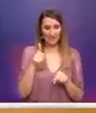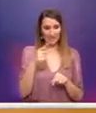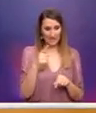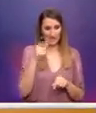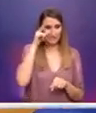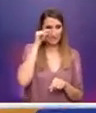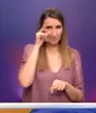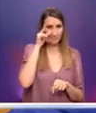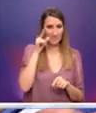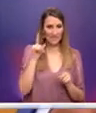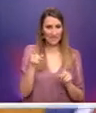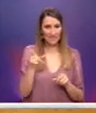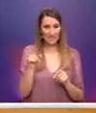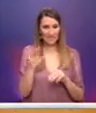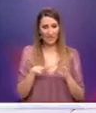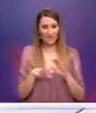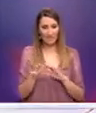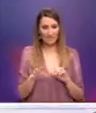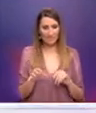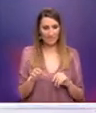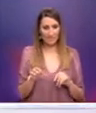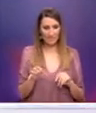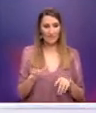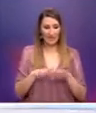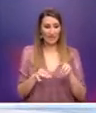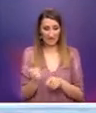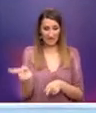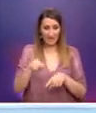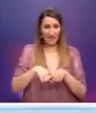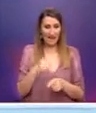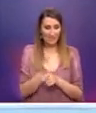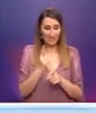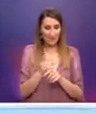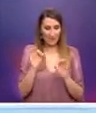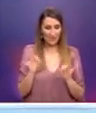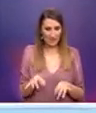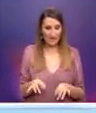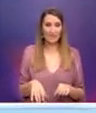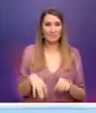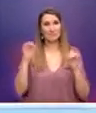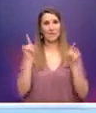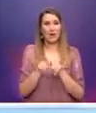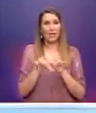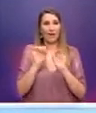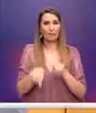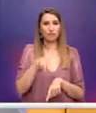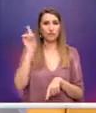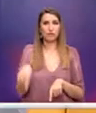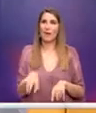televisão, era isso, na RTP. E fazias isto também, muitas vezes. Exato, claro. Ainda faço. Ainda fazes. Não, mas eu digo do final com um bocadinho, pronto. Pois,